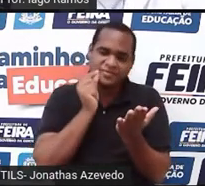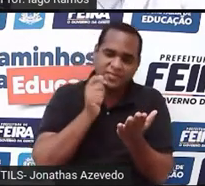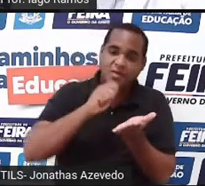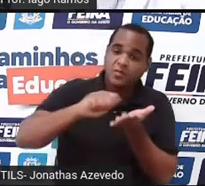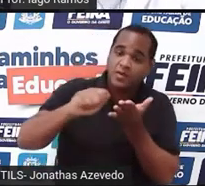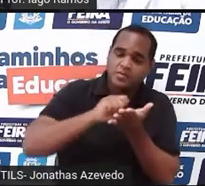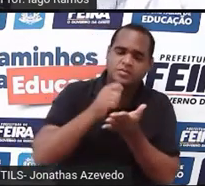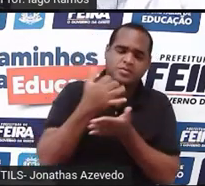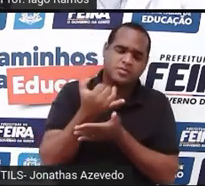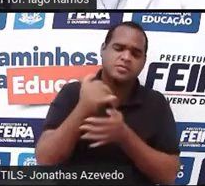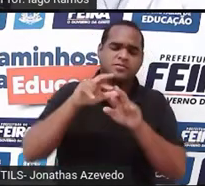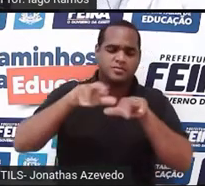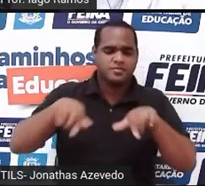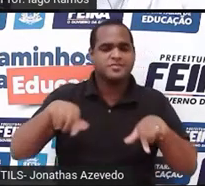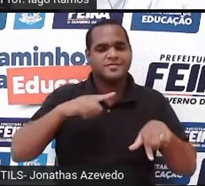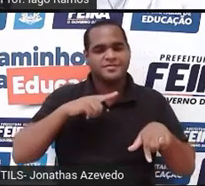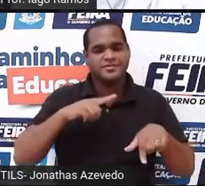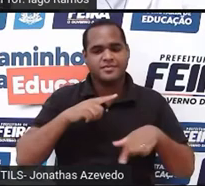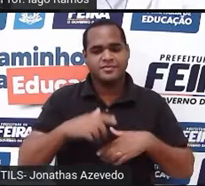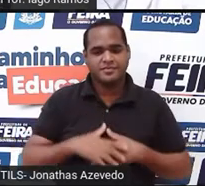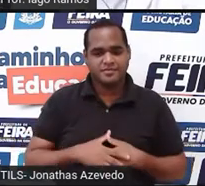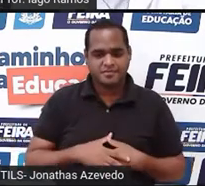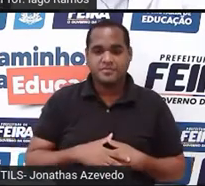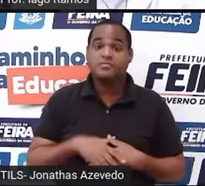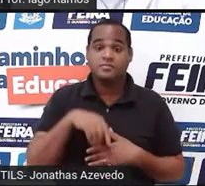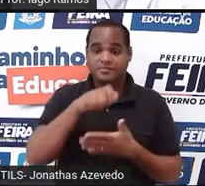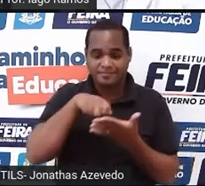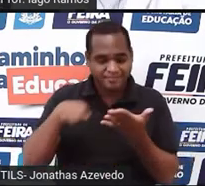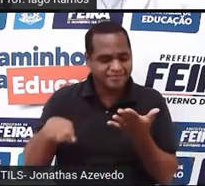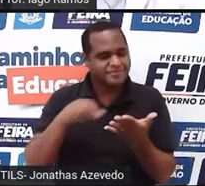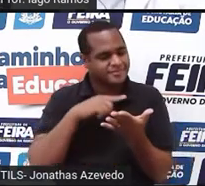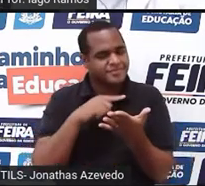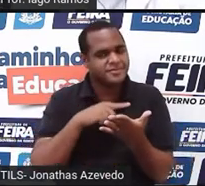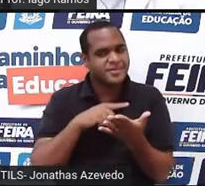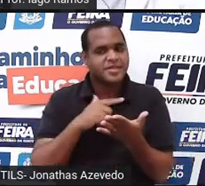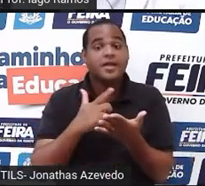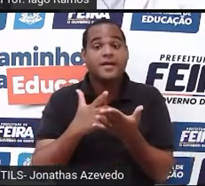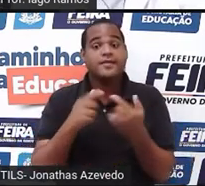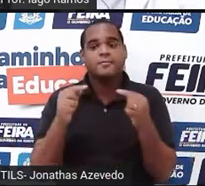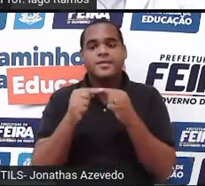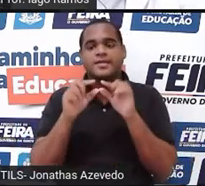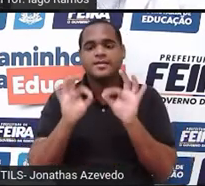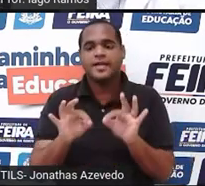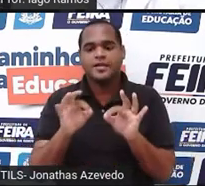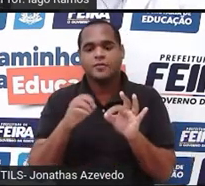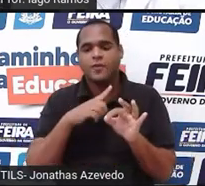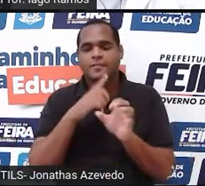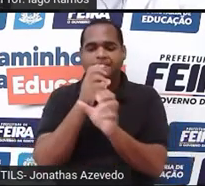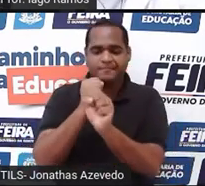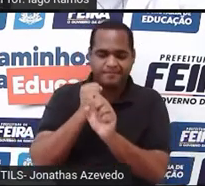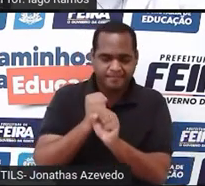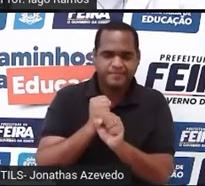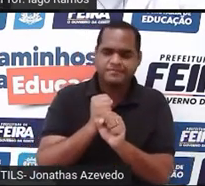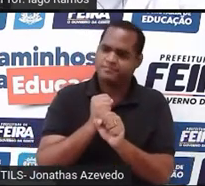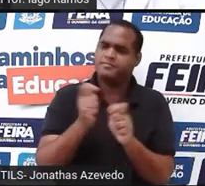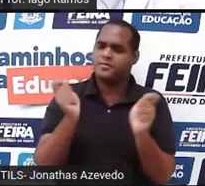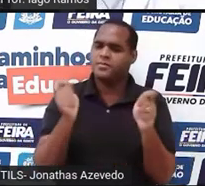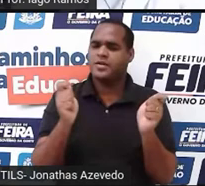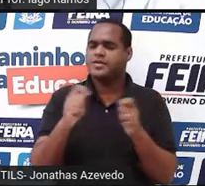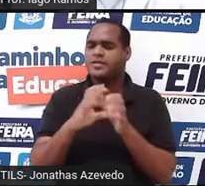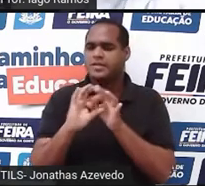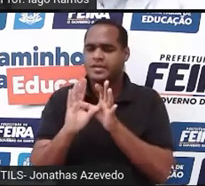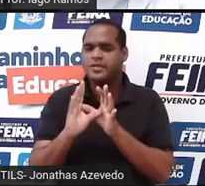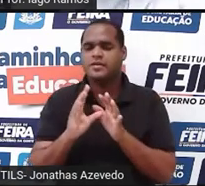caneta esse material aí para você fazer anotações caso tenha necessidade de fazer cálculos tá bom